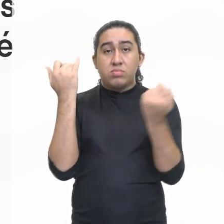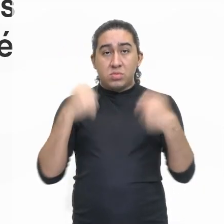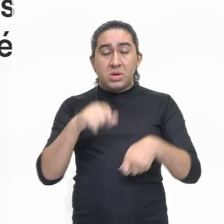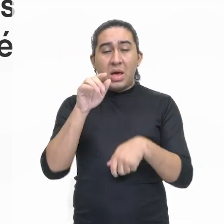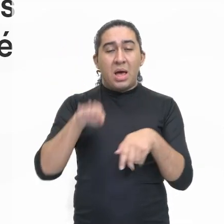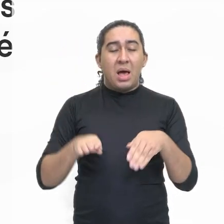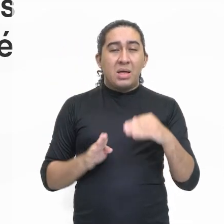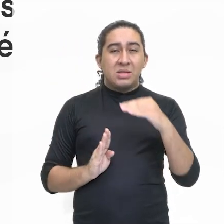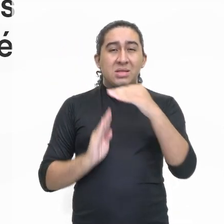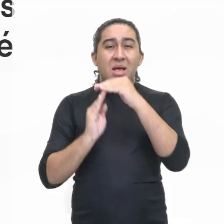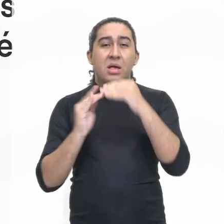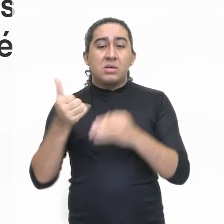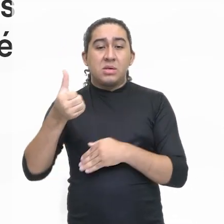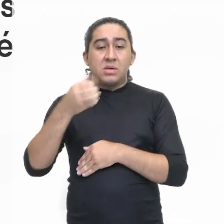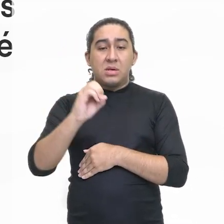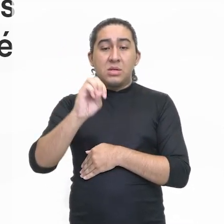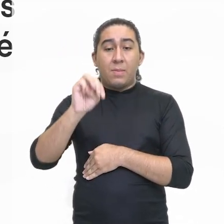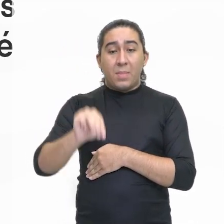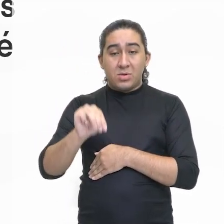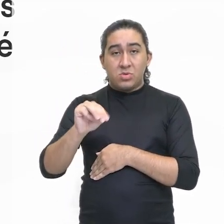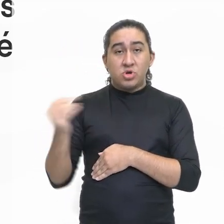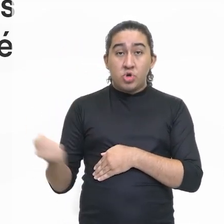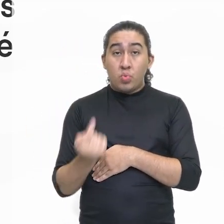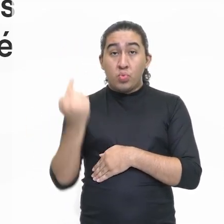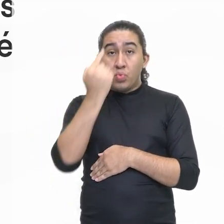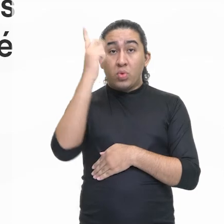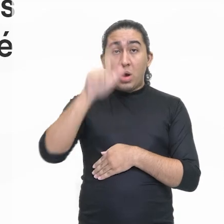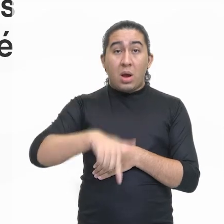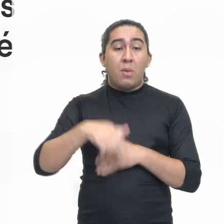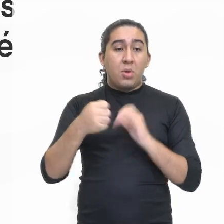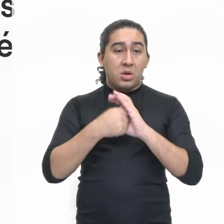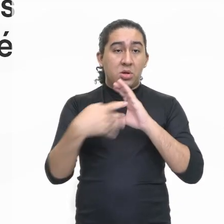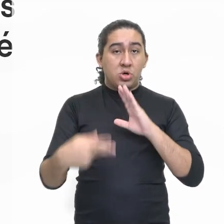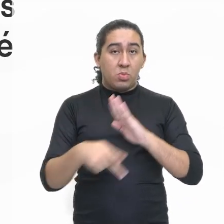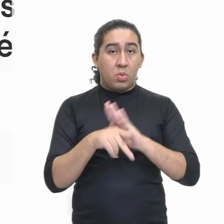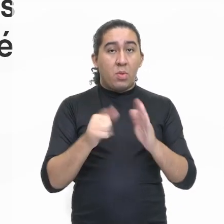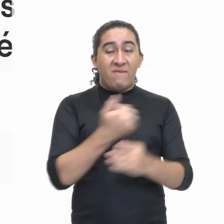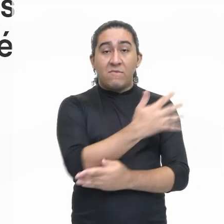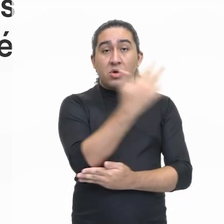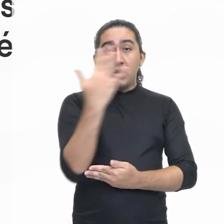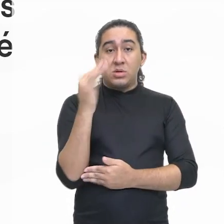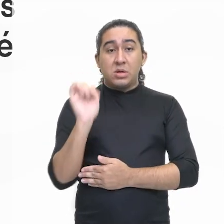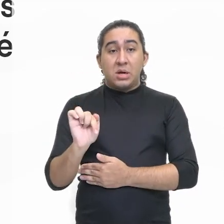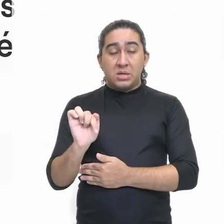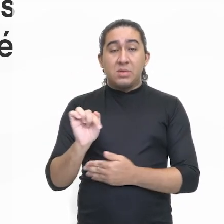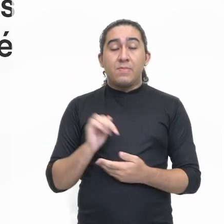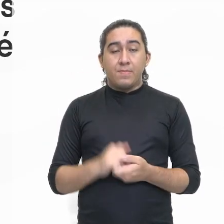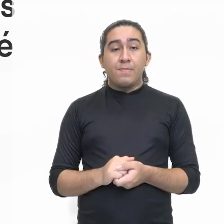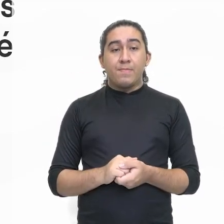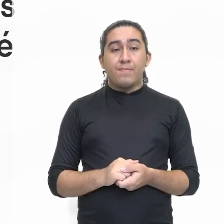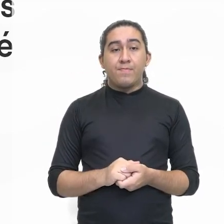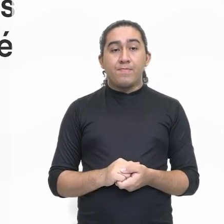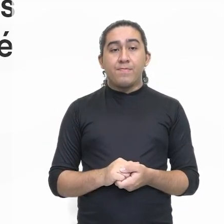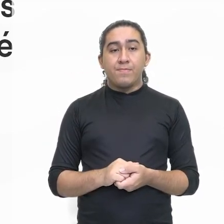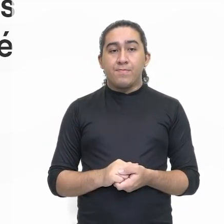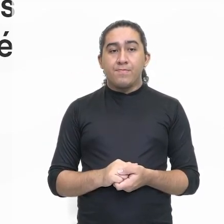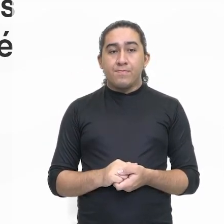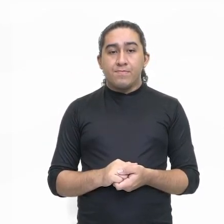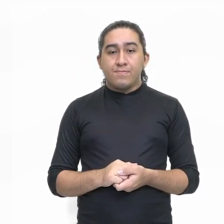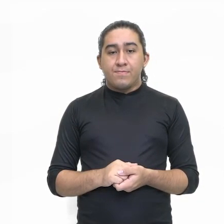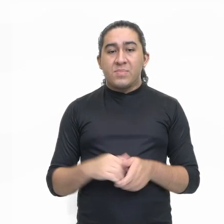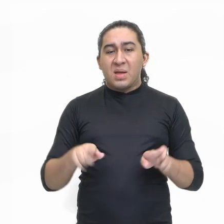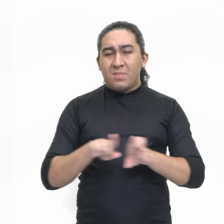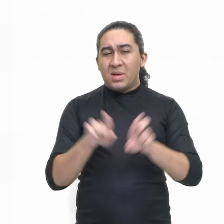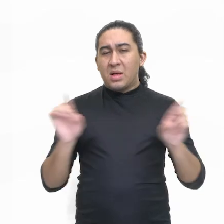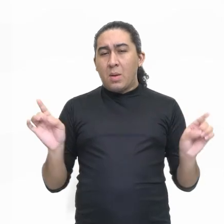até 60 metros de altura. É uma característica aí da floresta, dessa mata de terra firme. Mas não